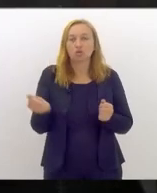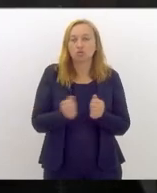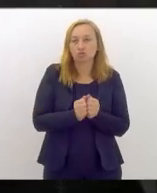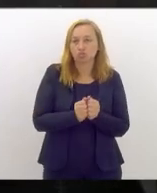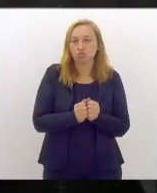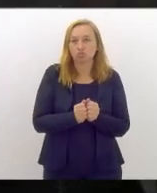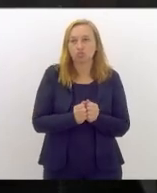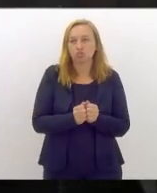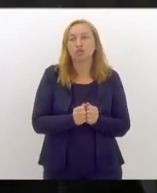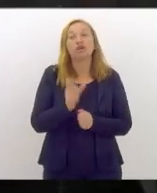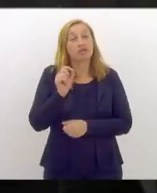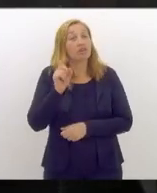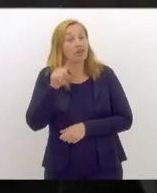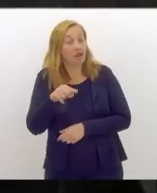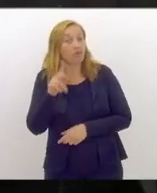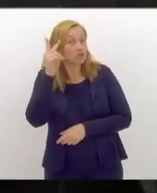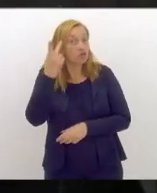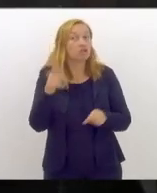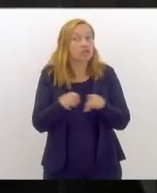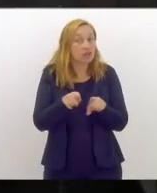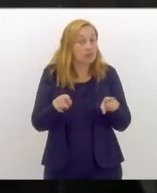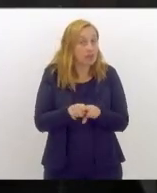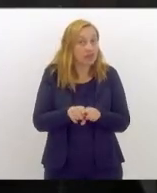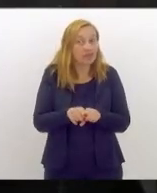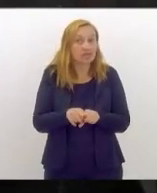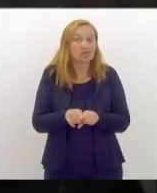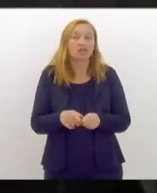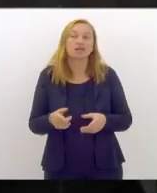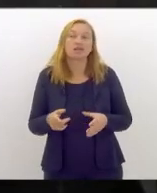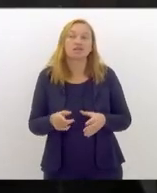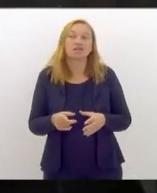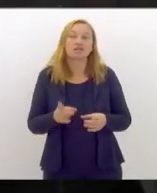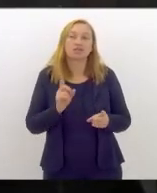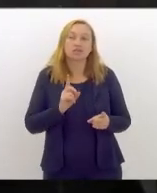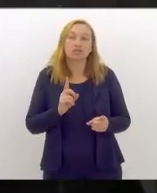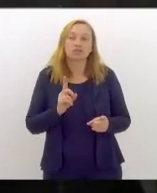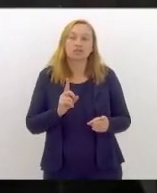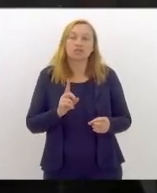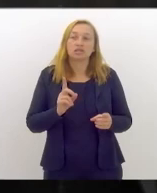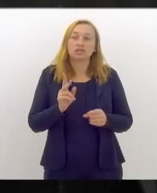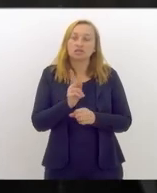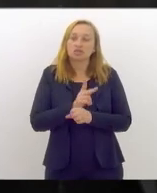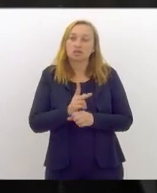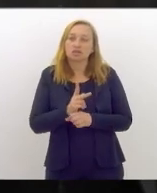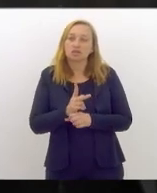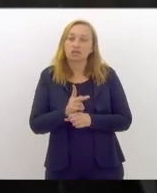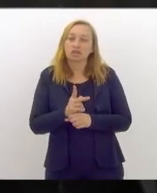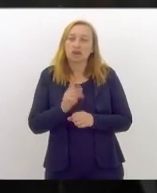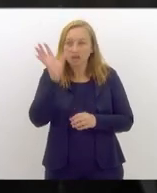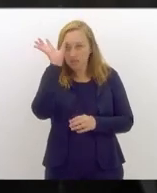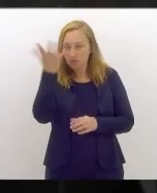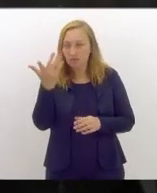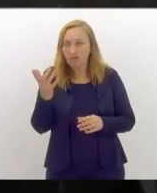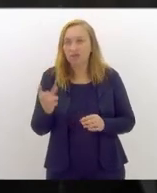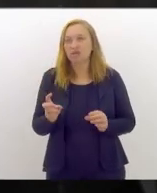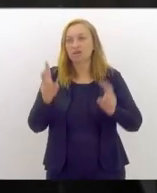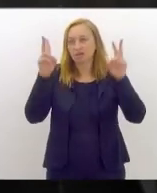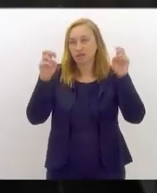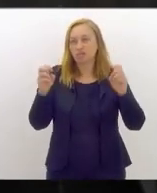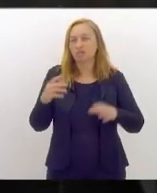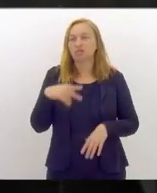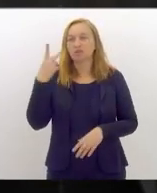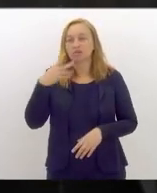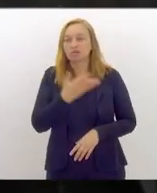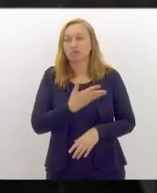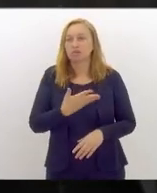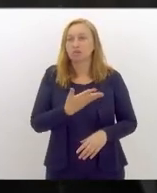que é uma história também de desvendar essa questão da Segurança Pública do Rio de Janeiro né então assim a gente fez